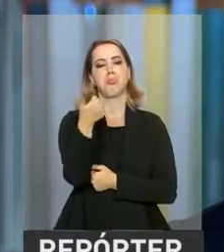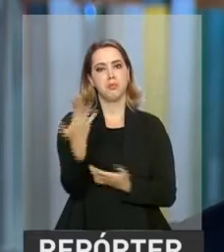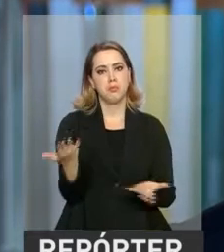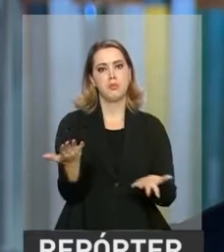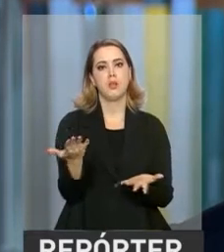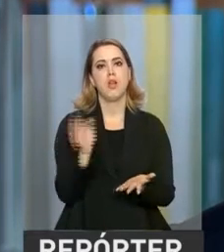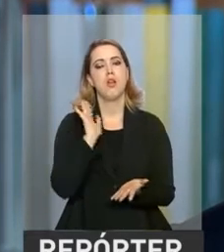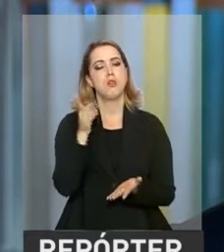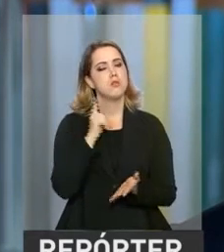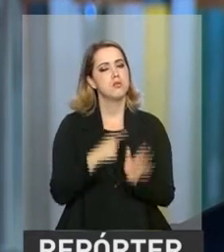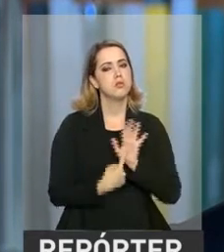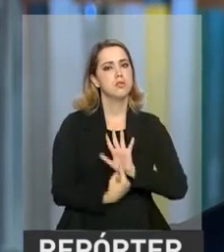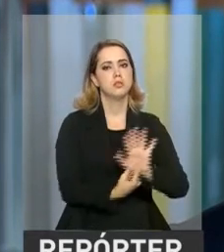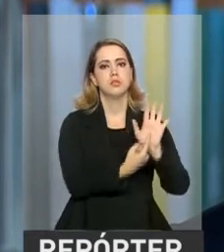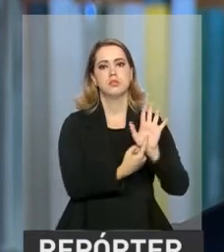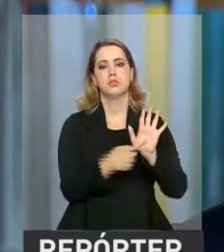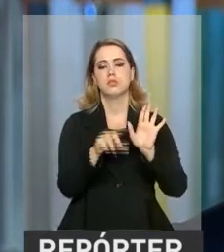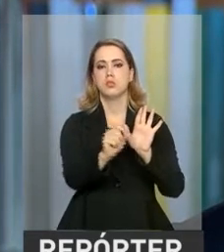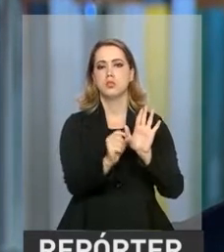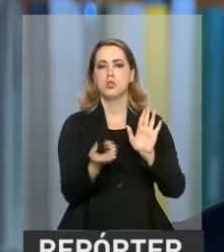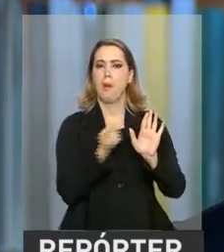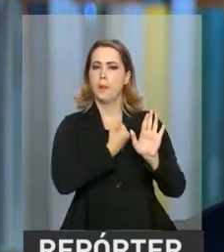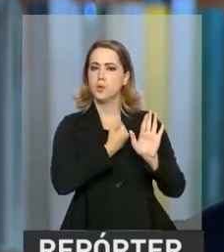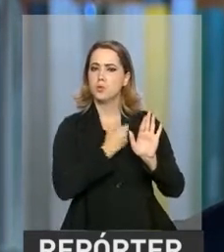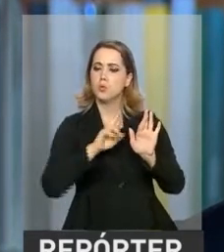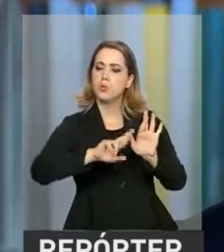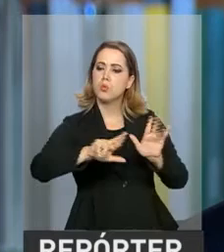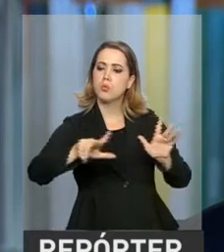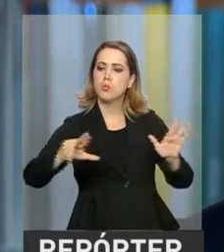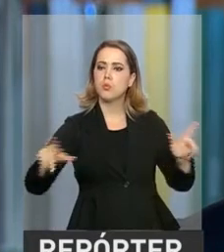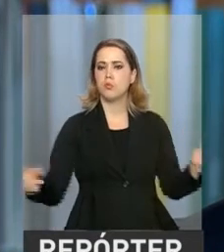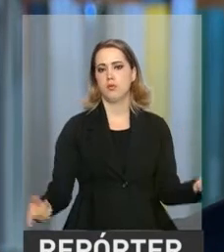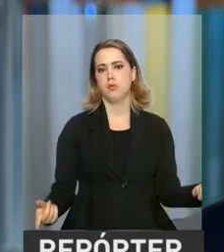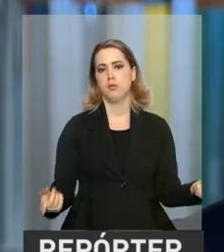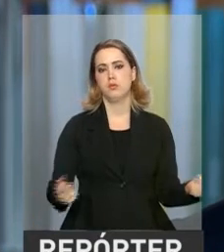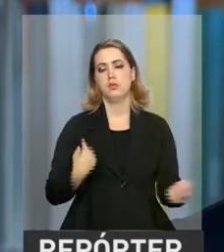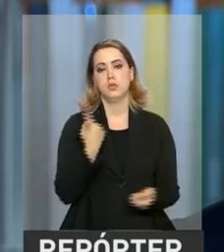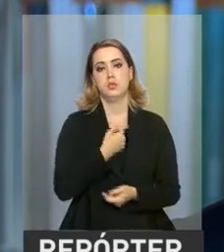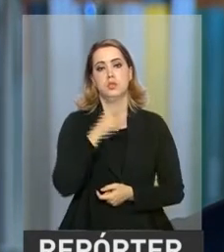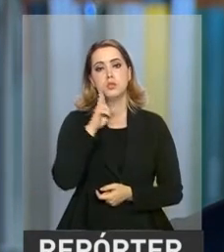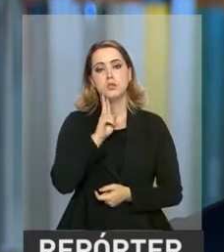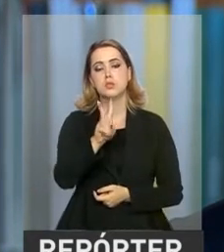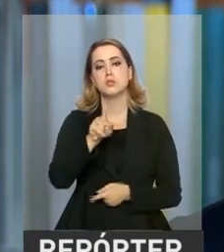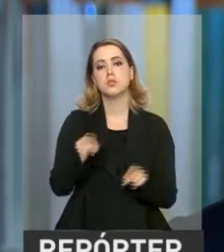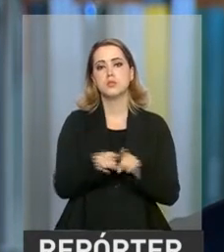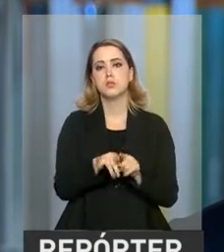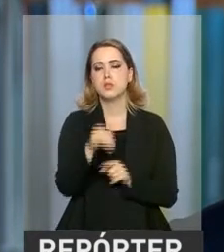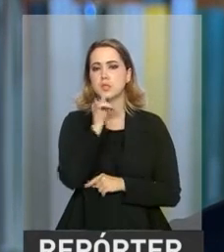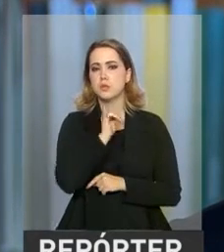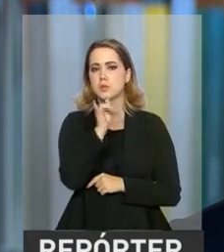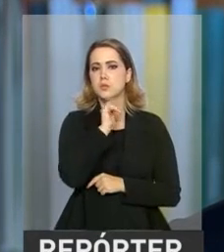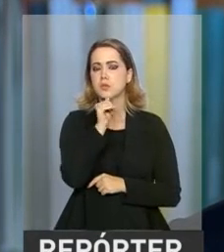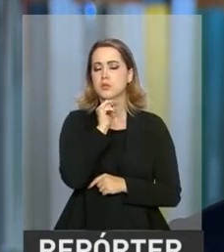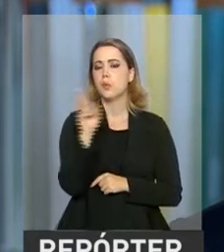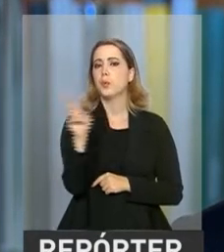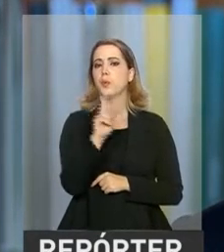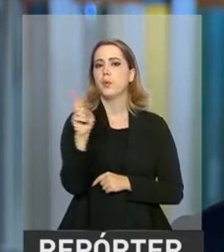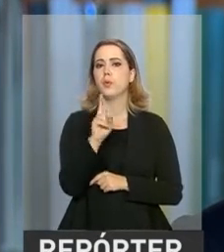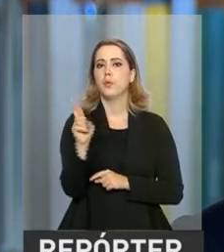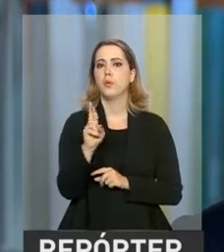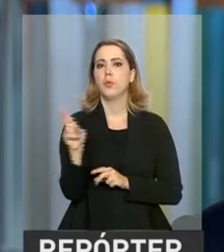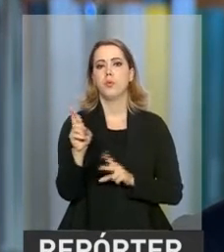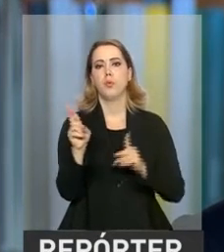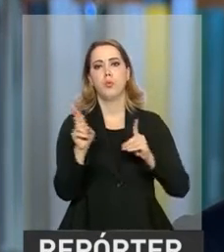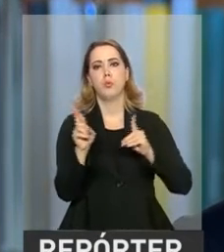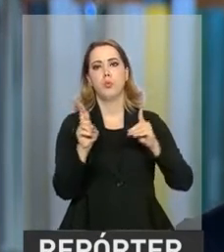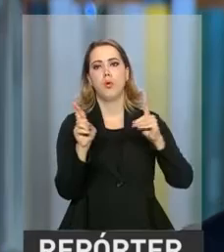isso já se reflete nos determinados indicadores nós vemos aí ó por exemplo como real ganha valor moedas